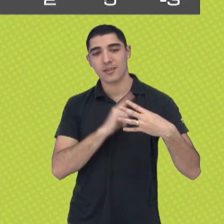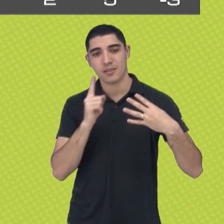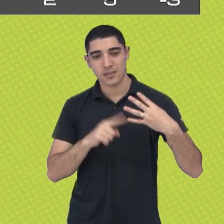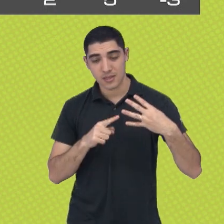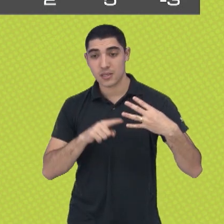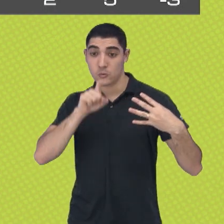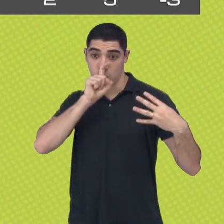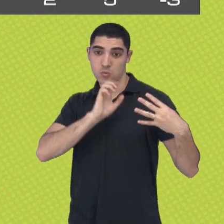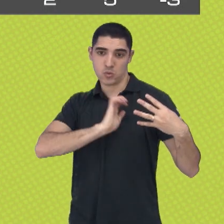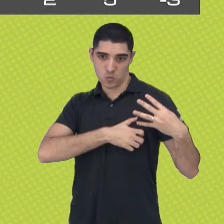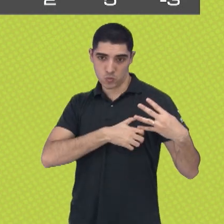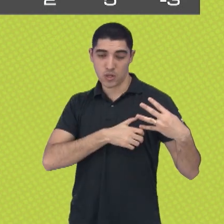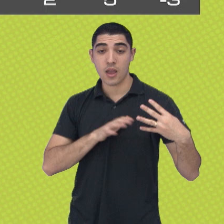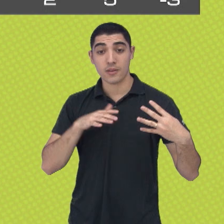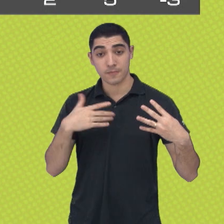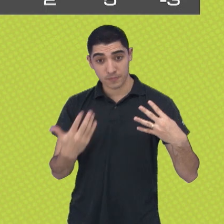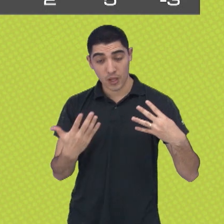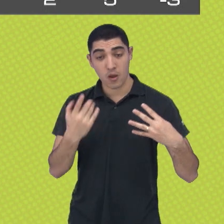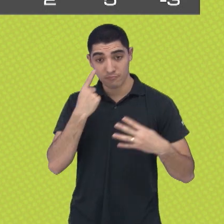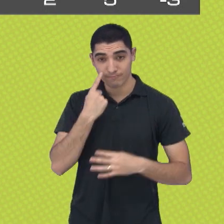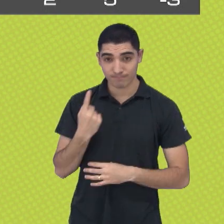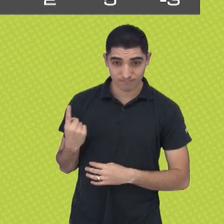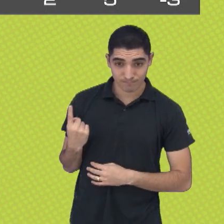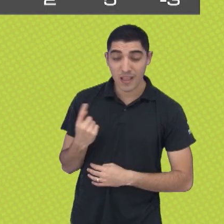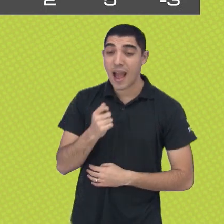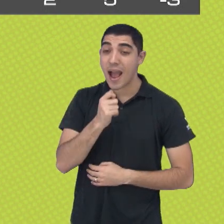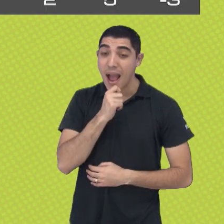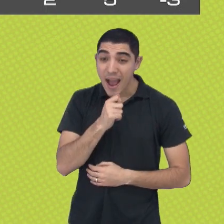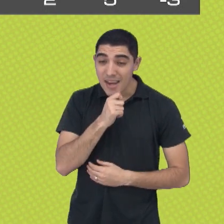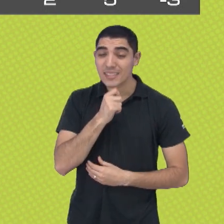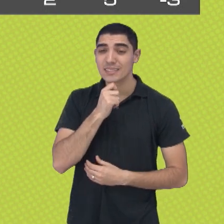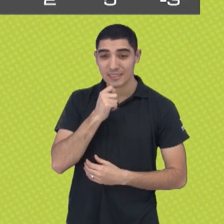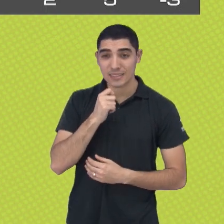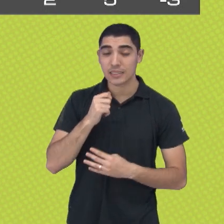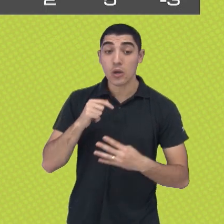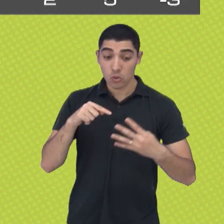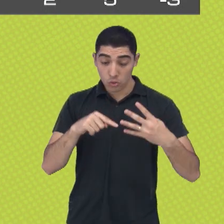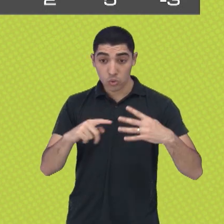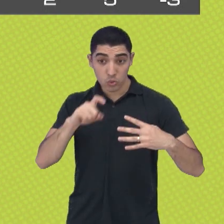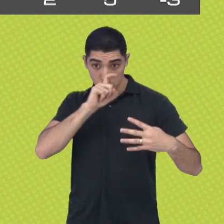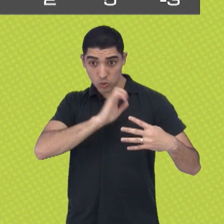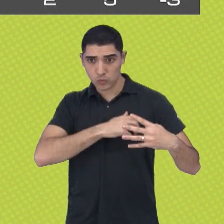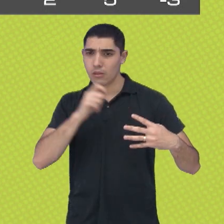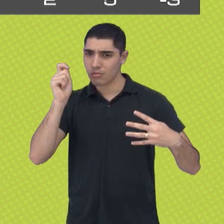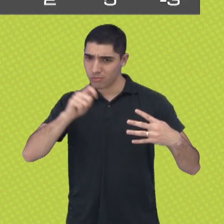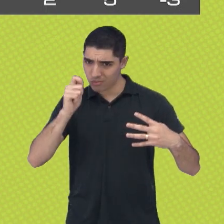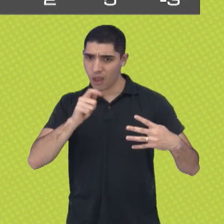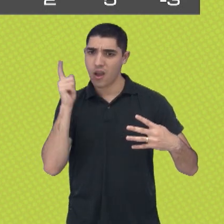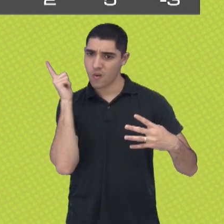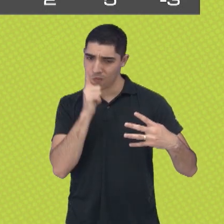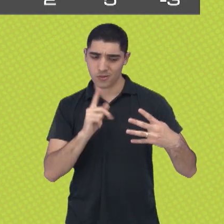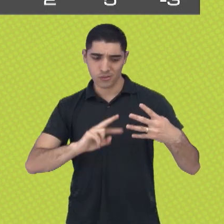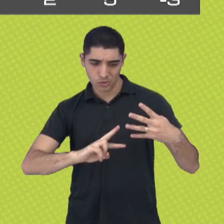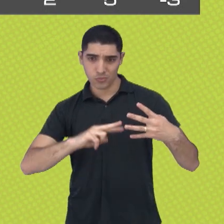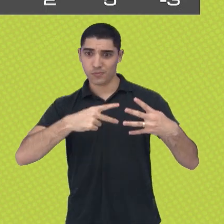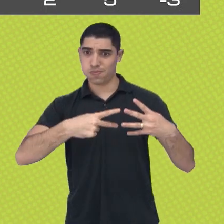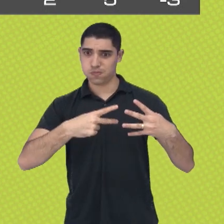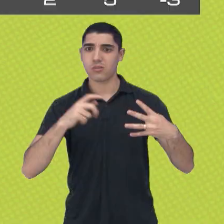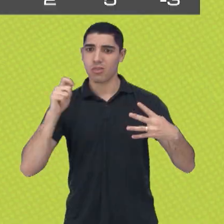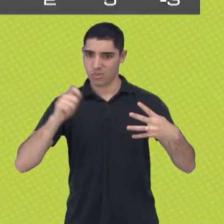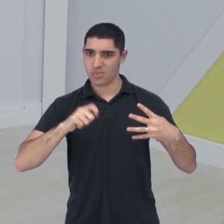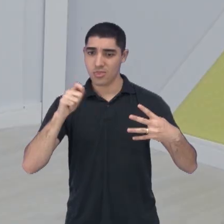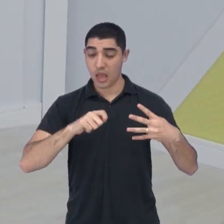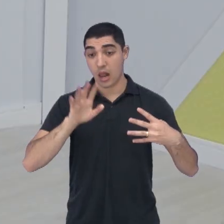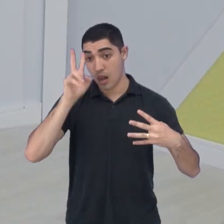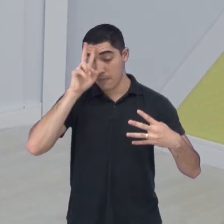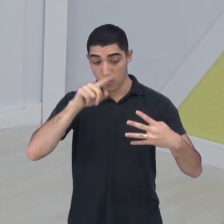pontos. Mas devido aos resultados, os confrontos, está tudo ainda muito embolado. São José tem absolutamente totais chances de conquistar aí a classificação. Lembrando